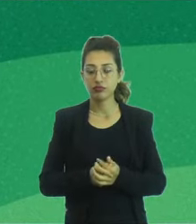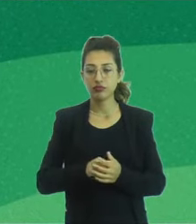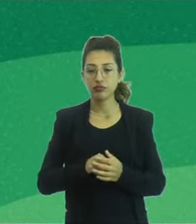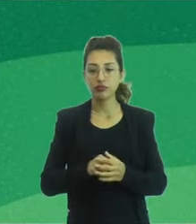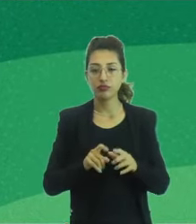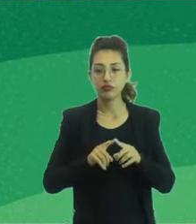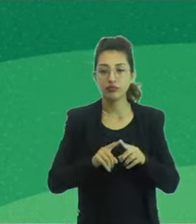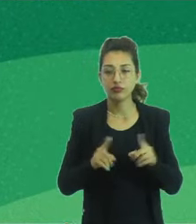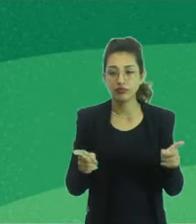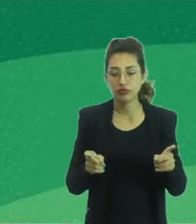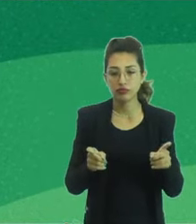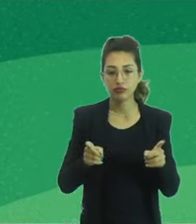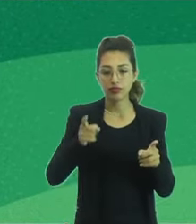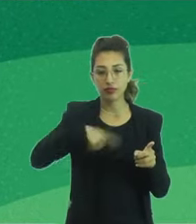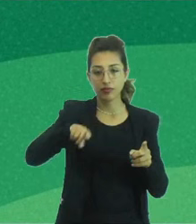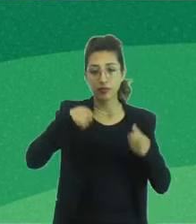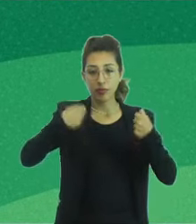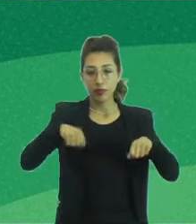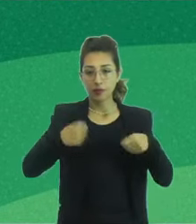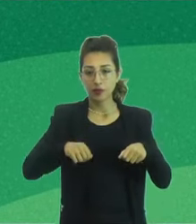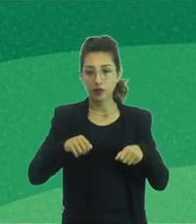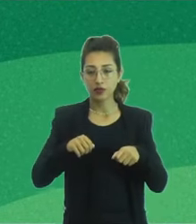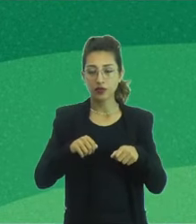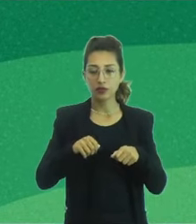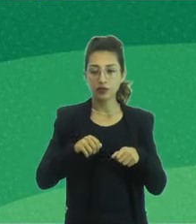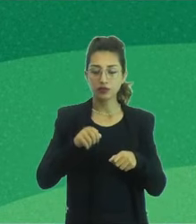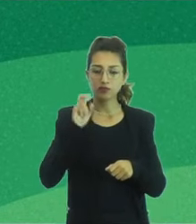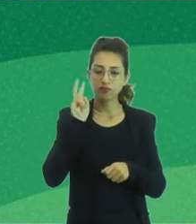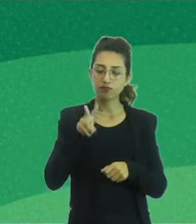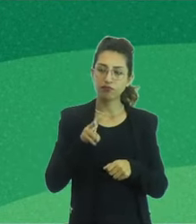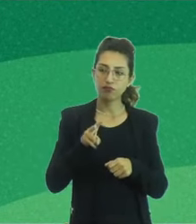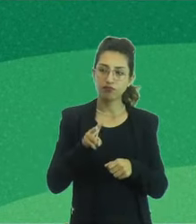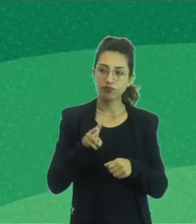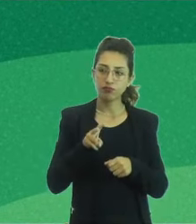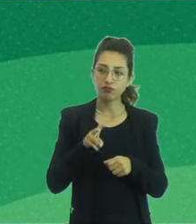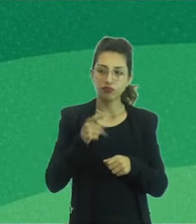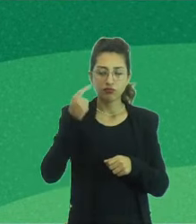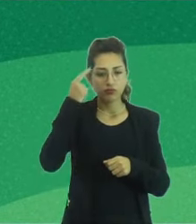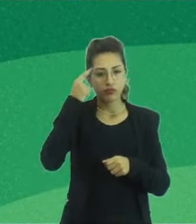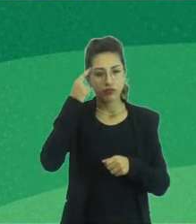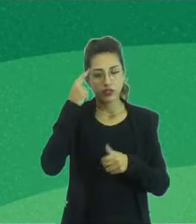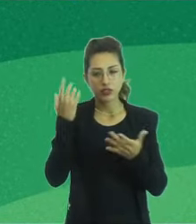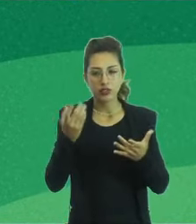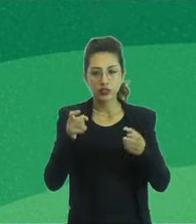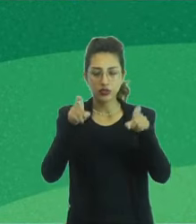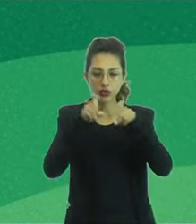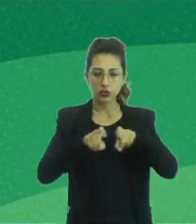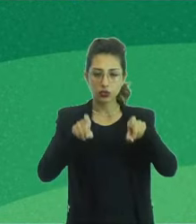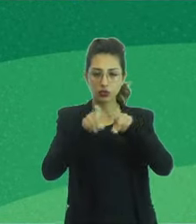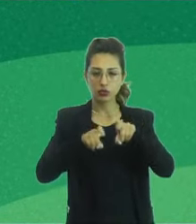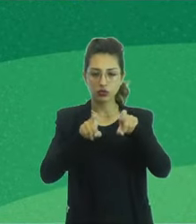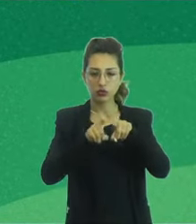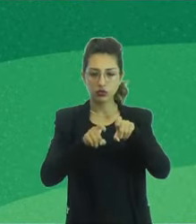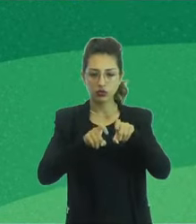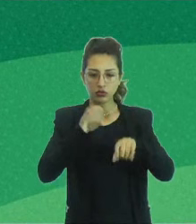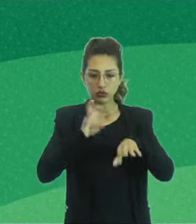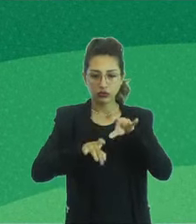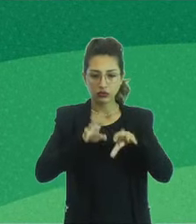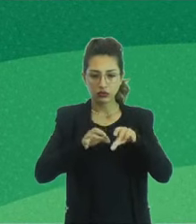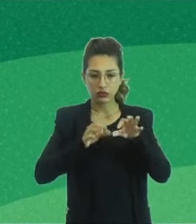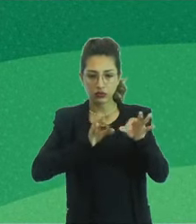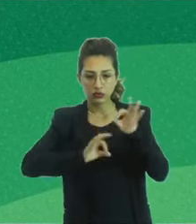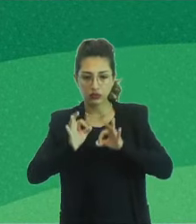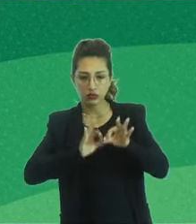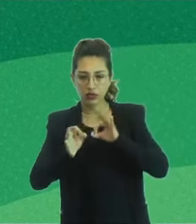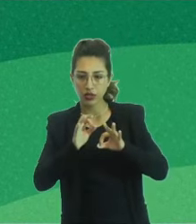abrir um pouco de espaço para olhar e fala pô Será que o computador pode fazer uma coisa legal que eu nunca pensei tava conversando com a